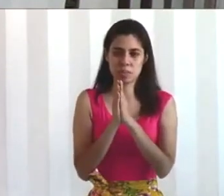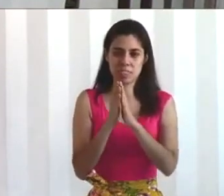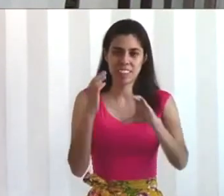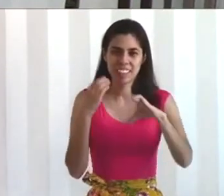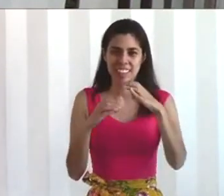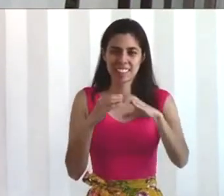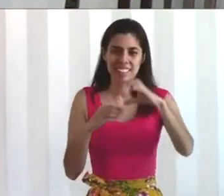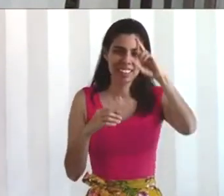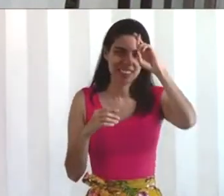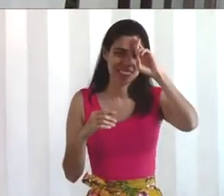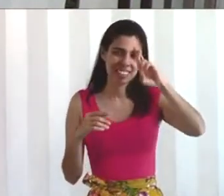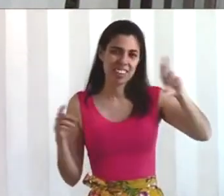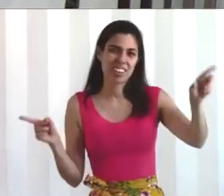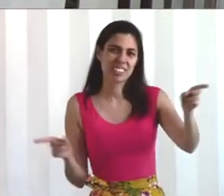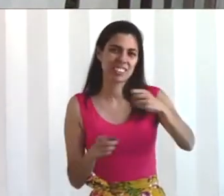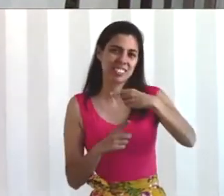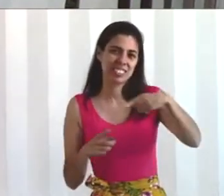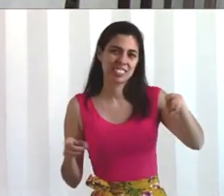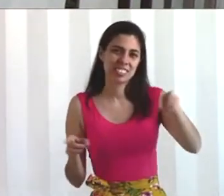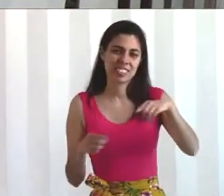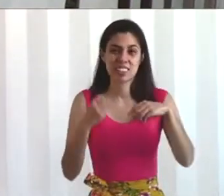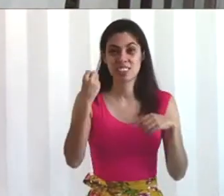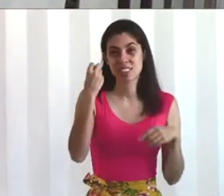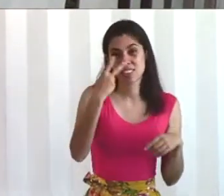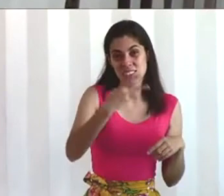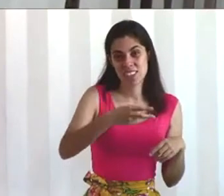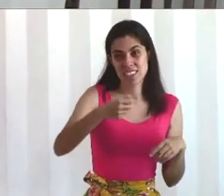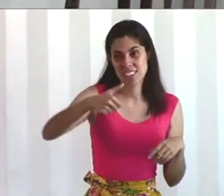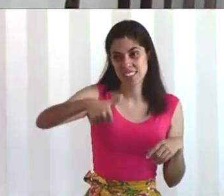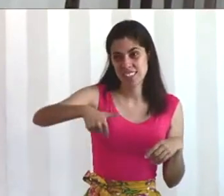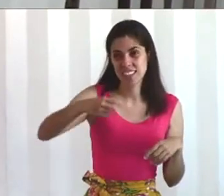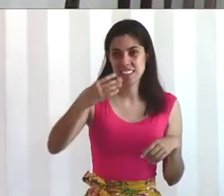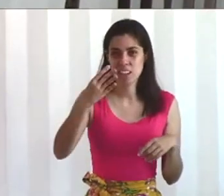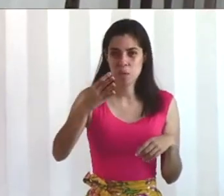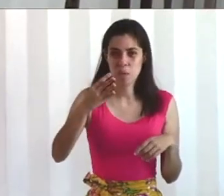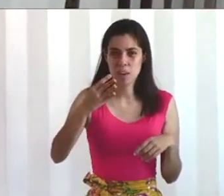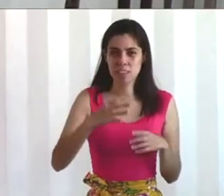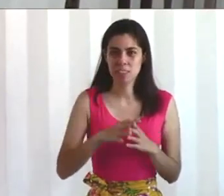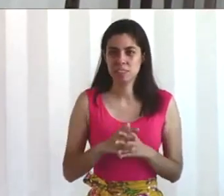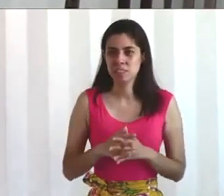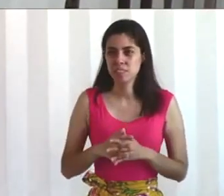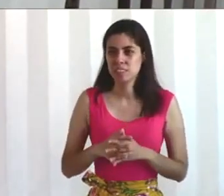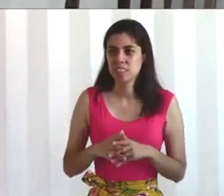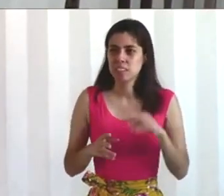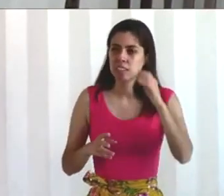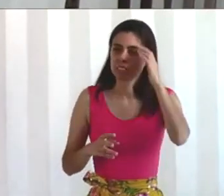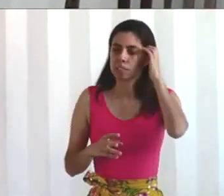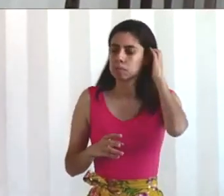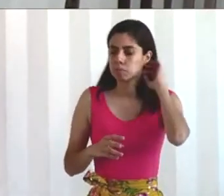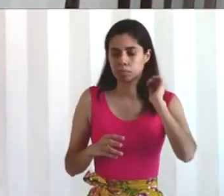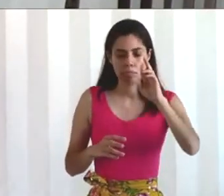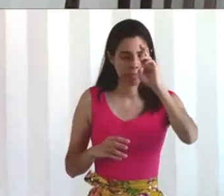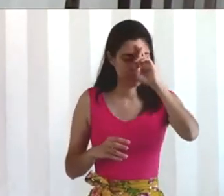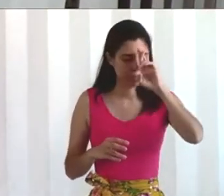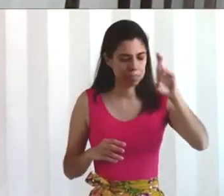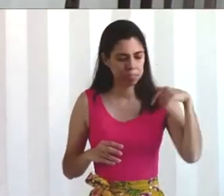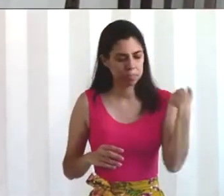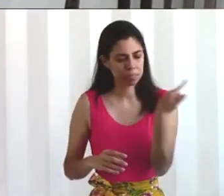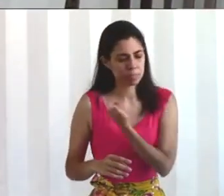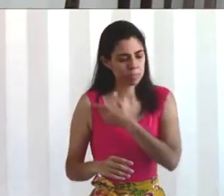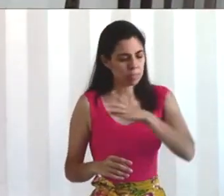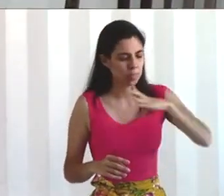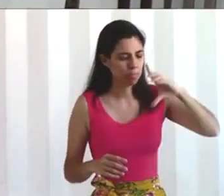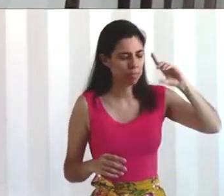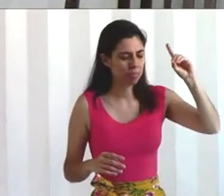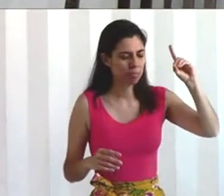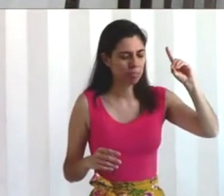cantemos ao Senhor um hino maravilhoso, que é o hino 274. Senhor nosso Deus, nessa manhã nós estamos cultuando ao Teu